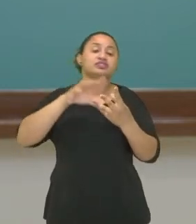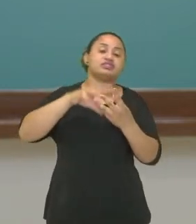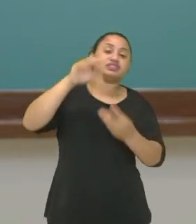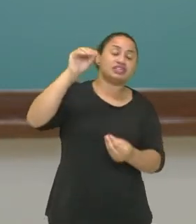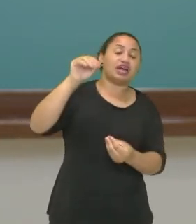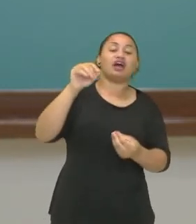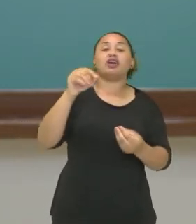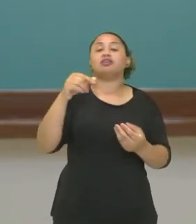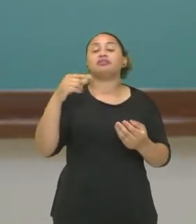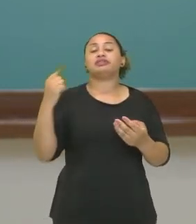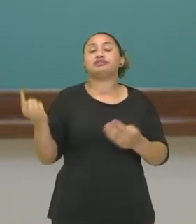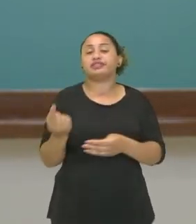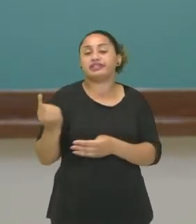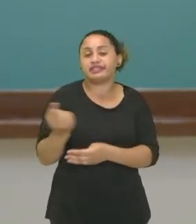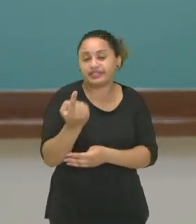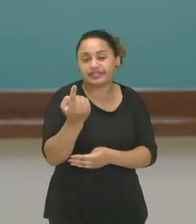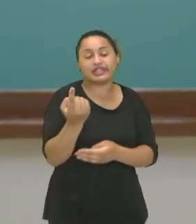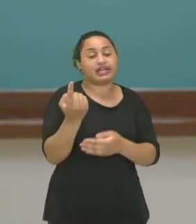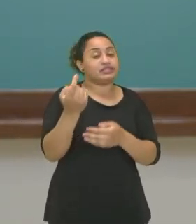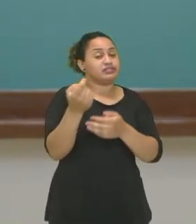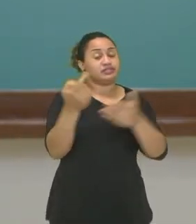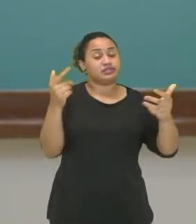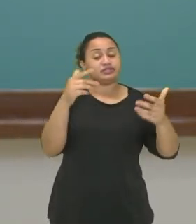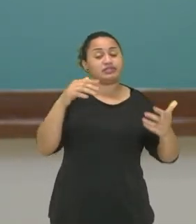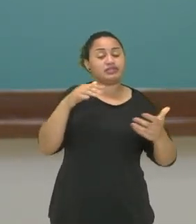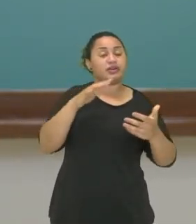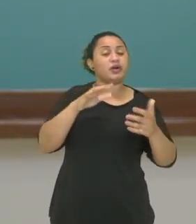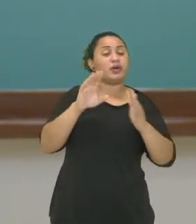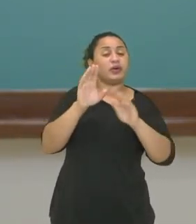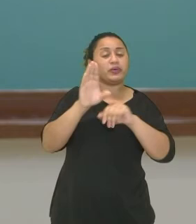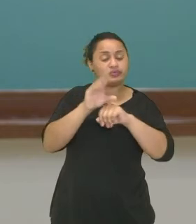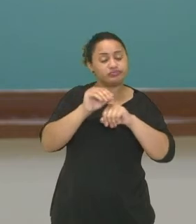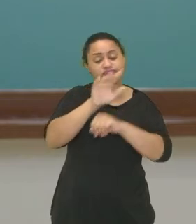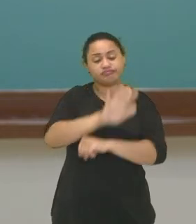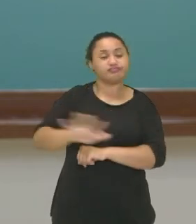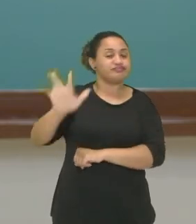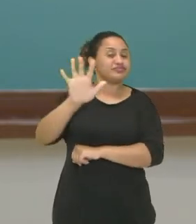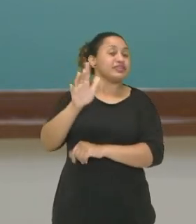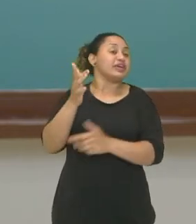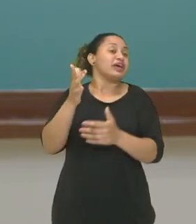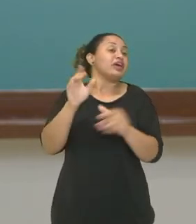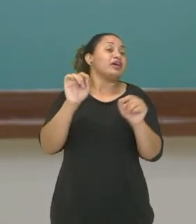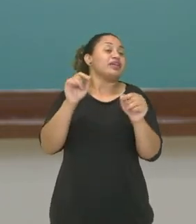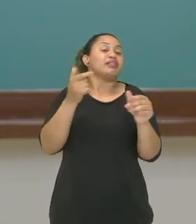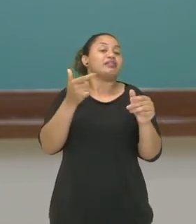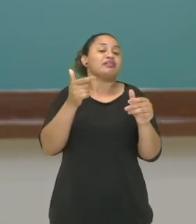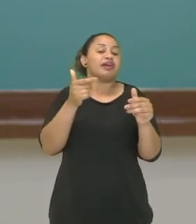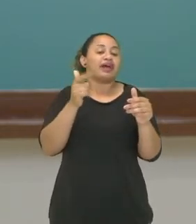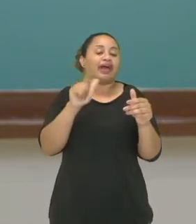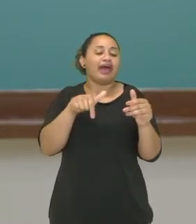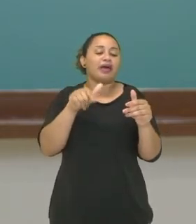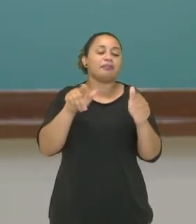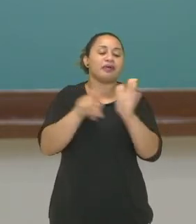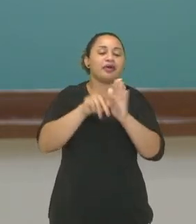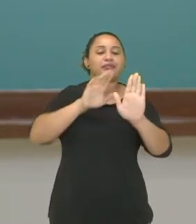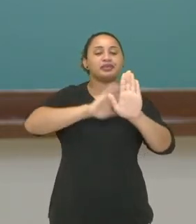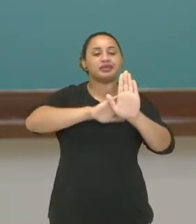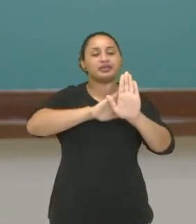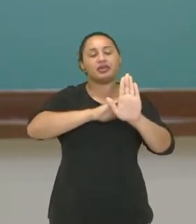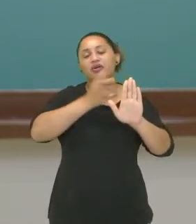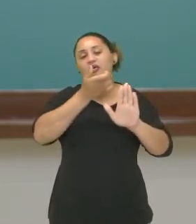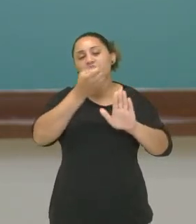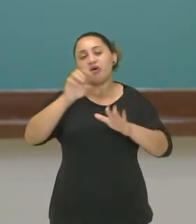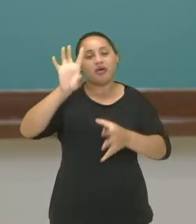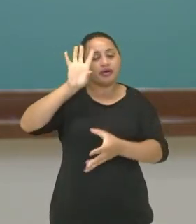de eternidade, que são os universais, os chamados universais, que não dependem das nossas ideologias ou